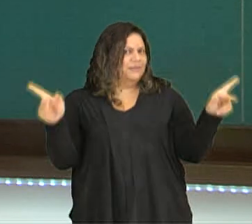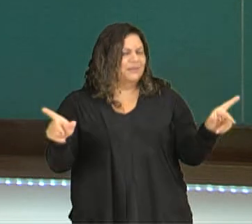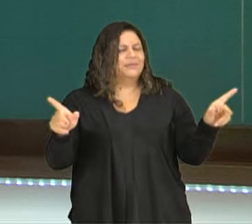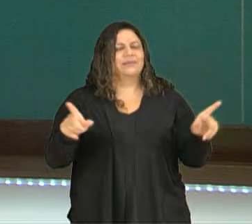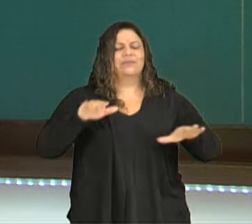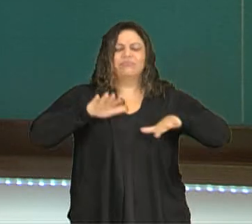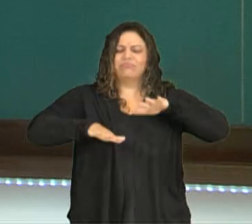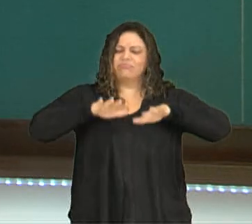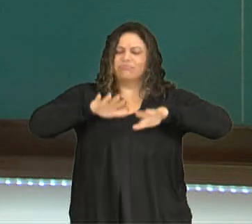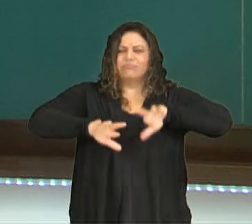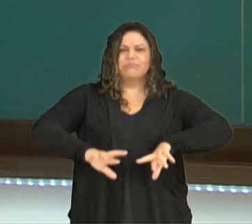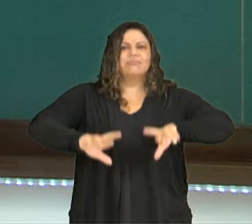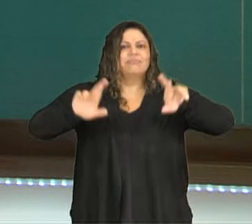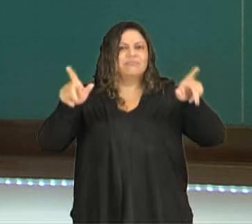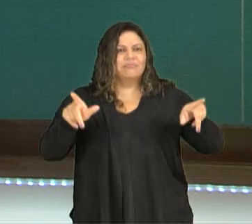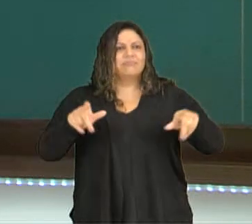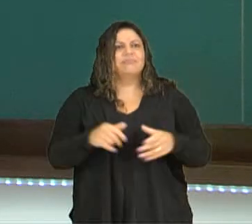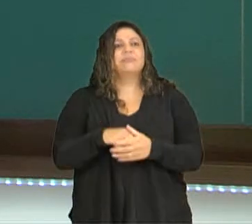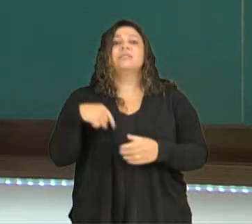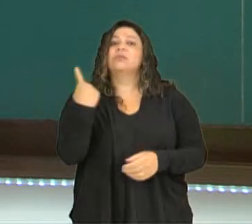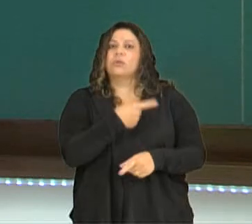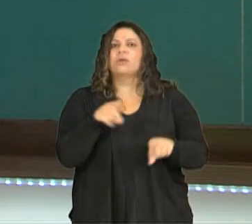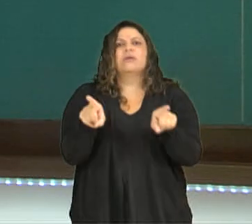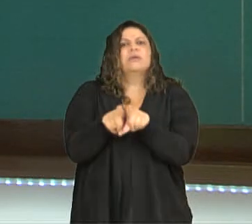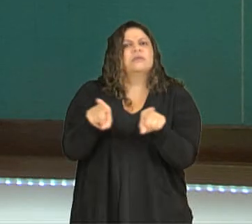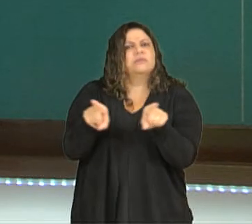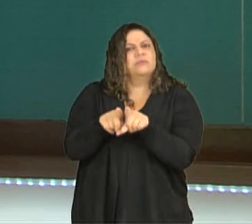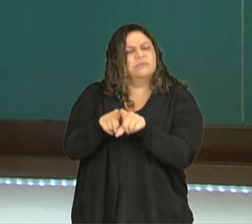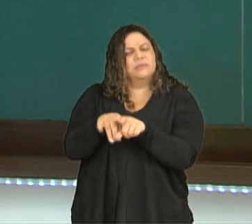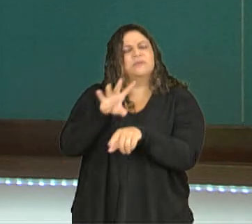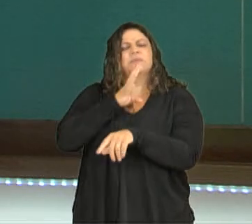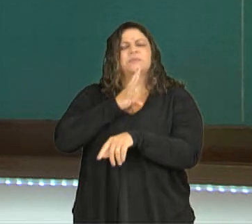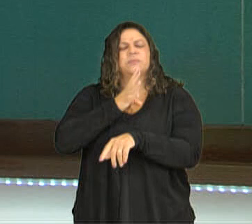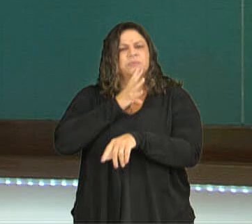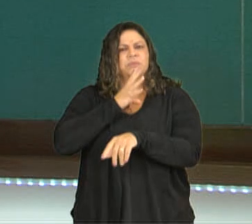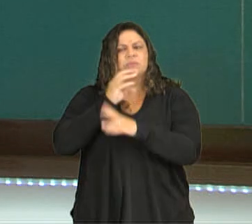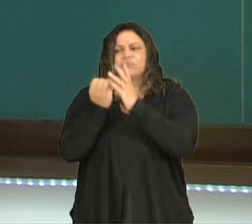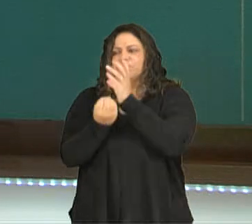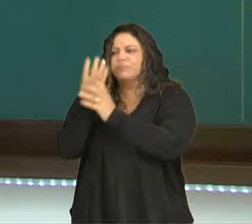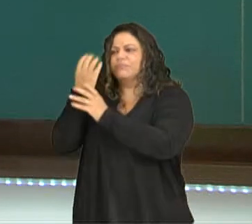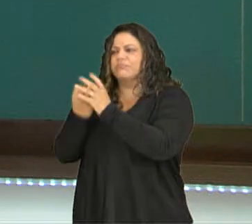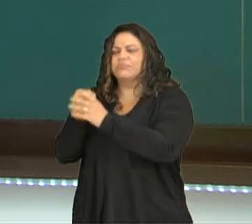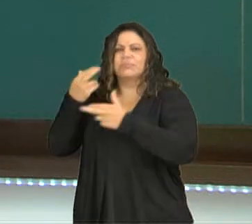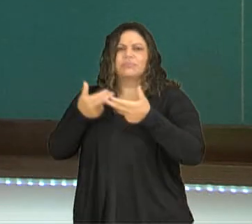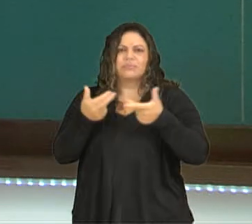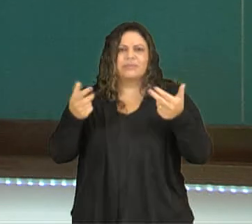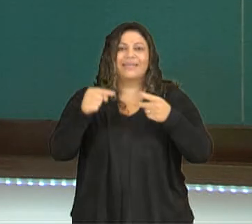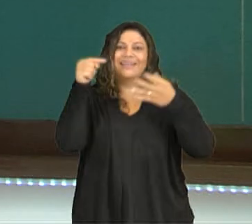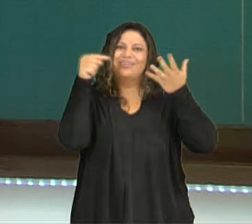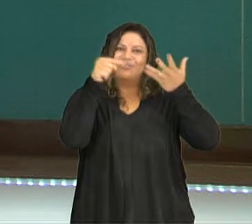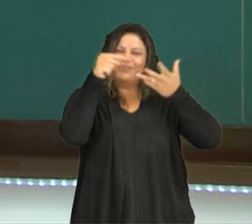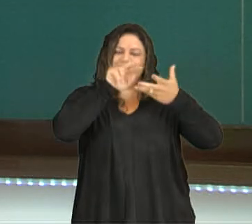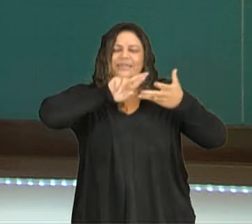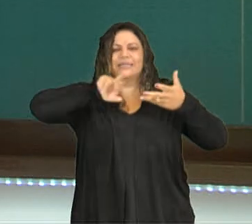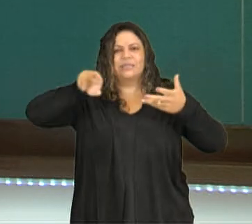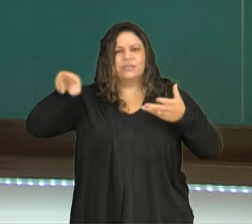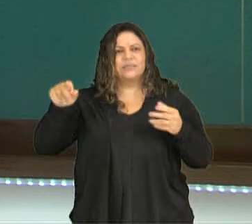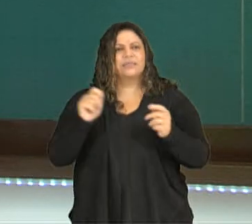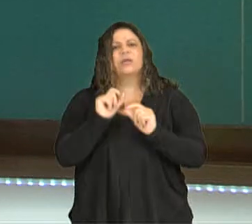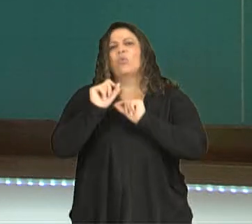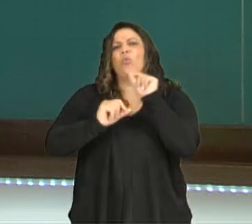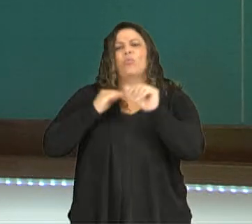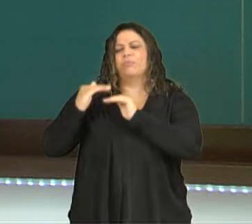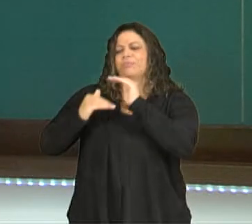de passos diferentes. Nós também vamos conhecer um pouquinho da origem de cada uma delas e de como foi o